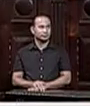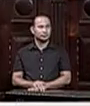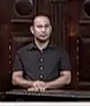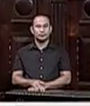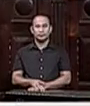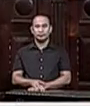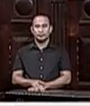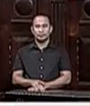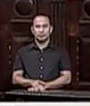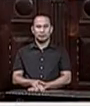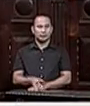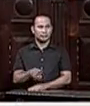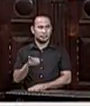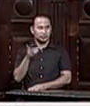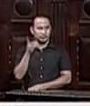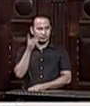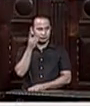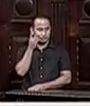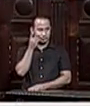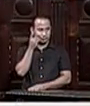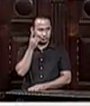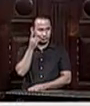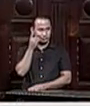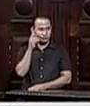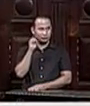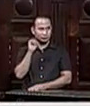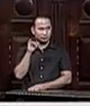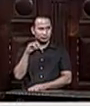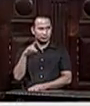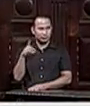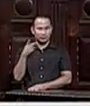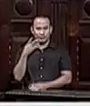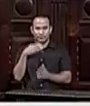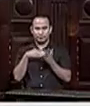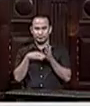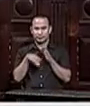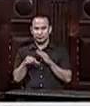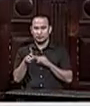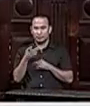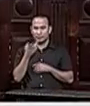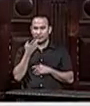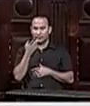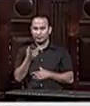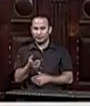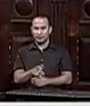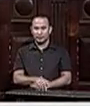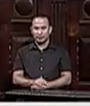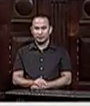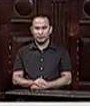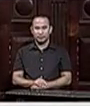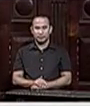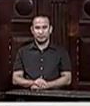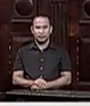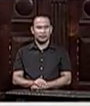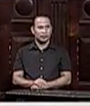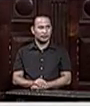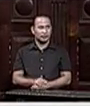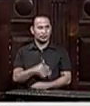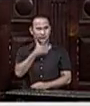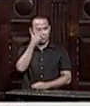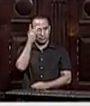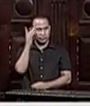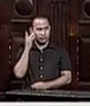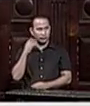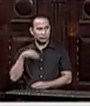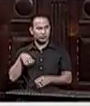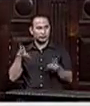Deputado Silas Bento, que preside esse expediente final, já quero começar solicitando isonomia em relação ao tempo empregado, usado pelo